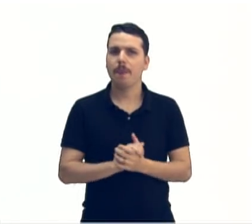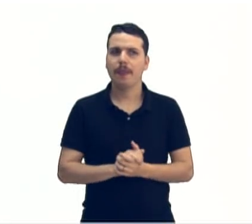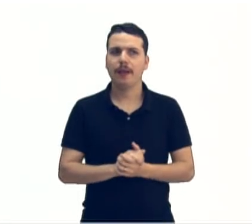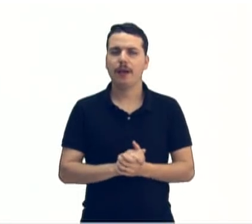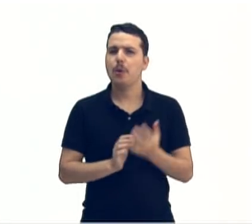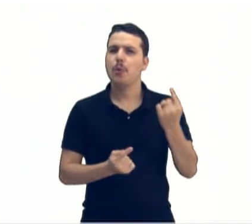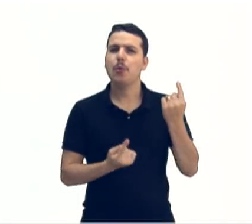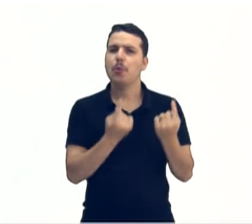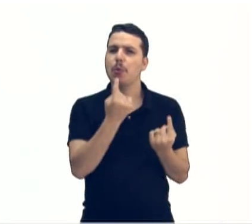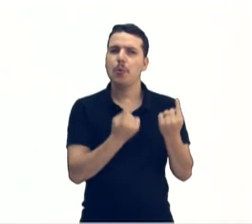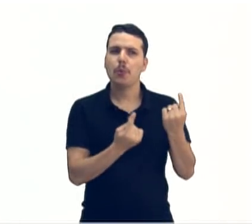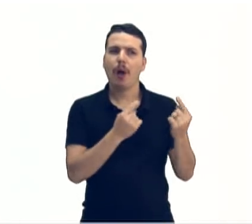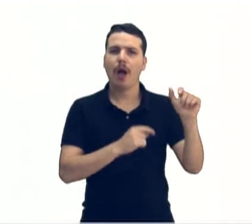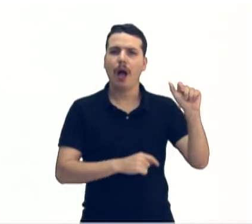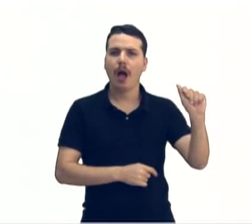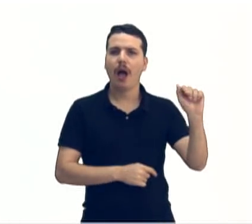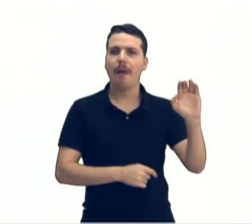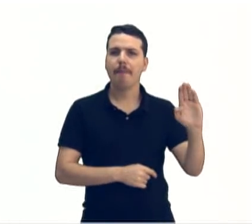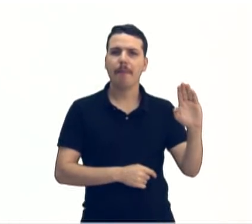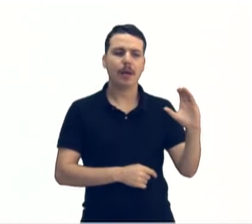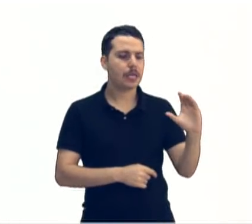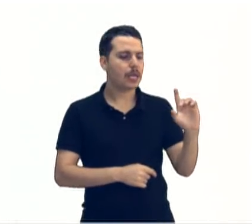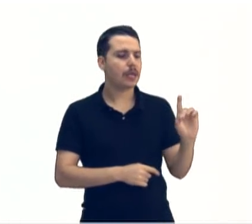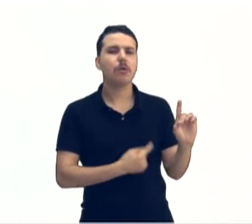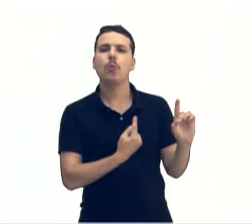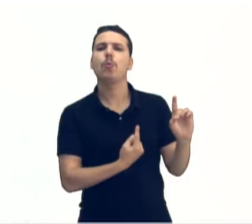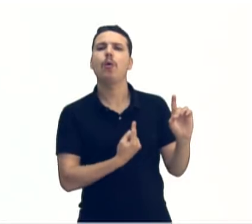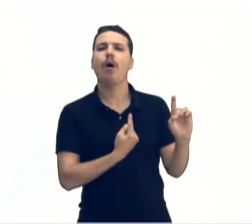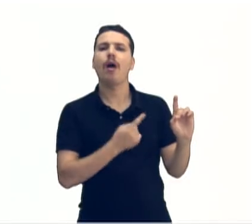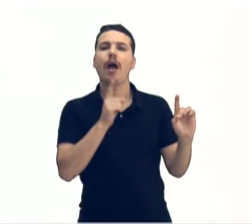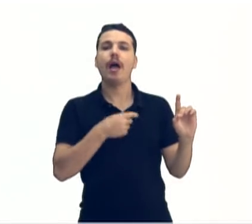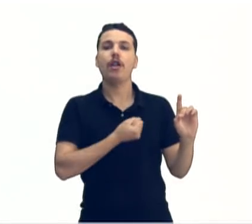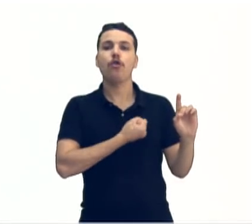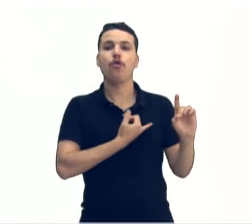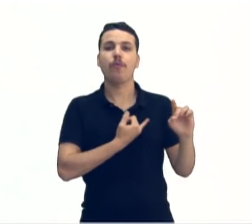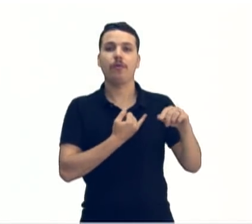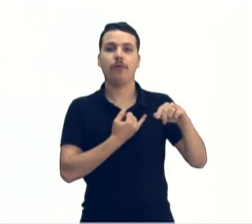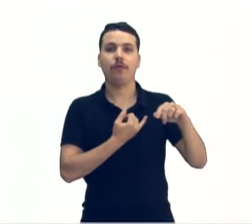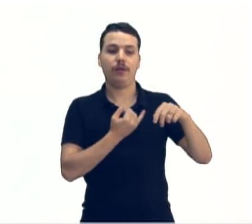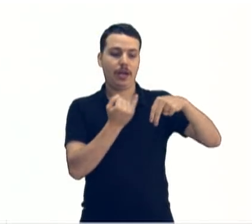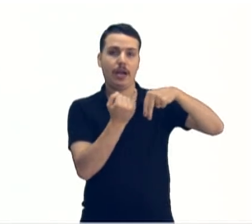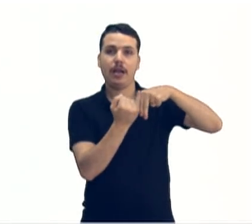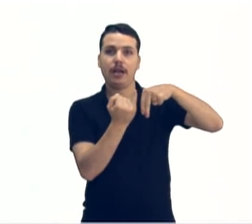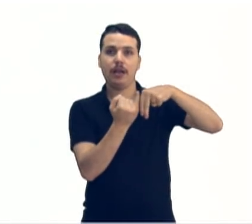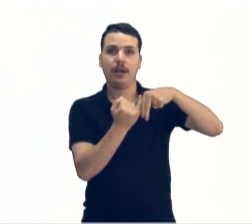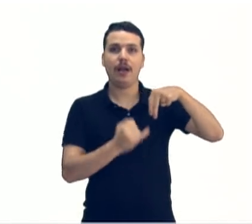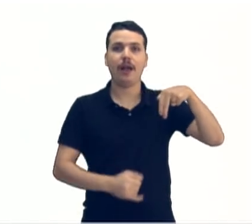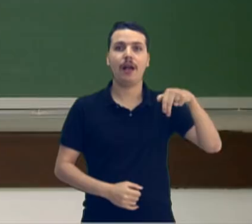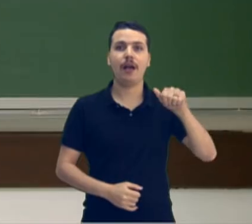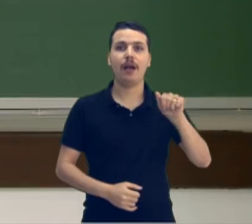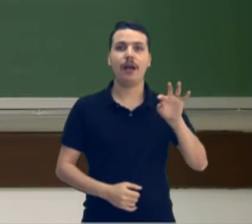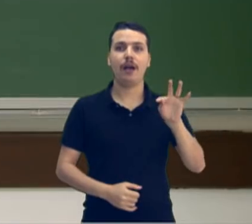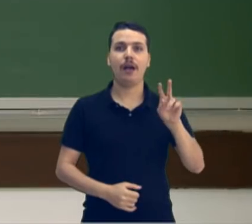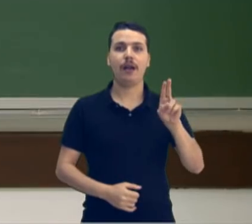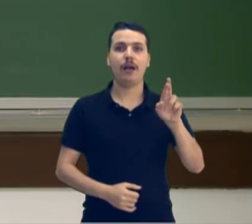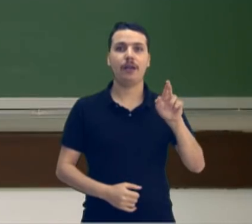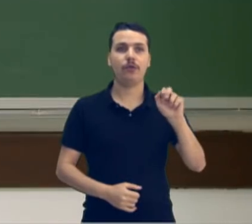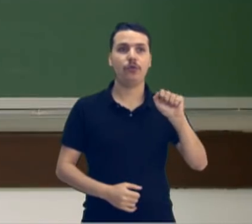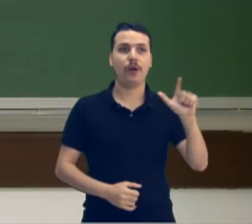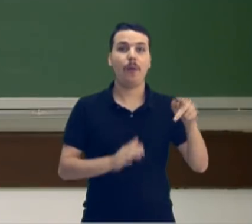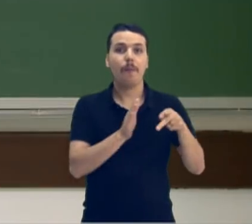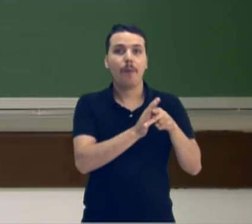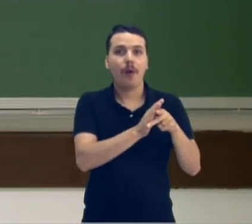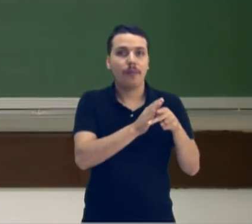qual a alternativa que representa um número natural das formas fatoradas a seguir?